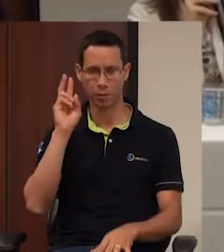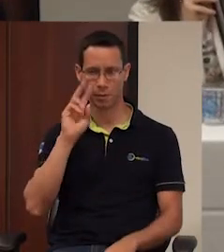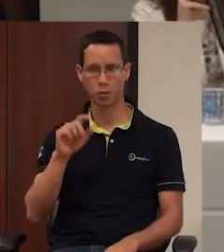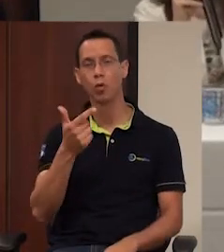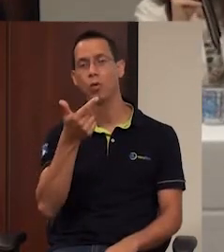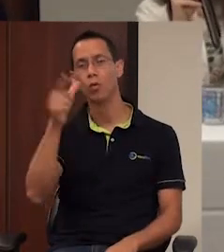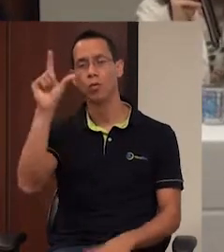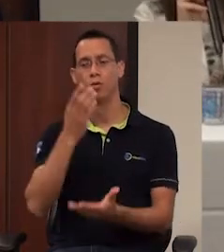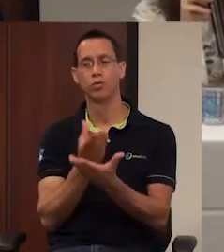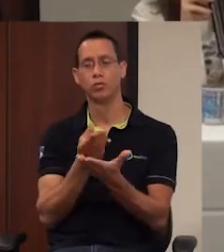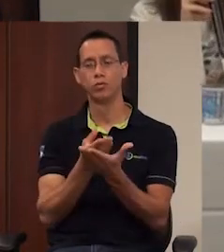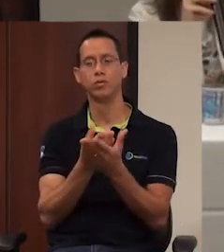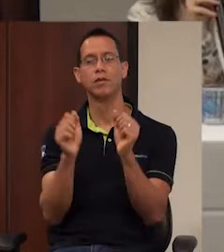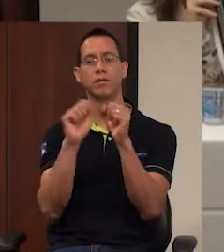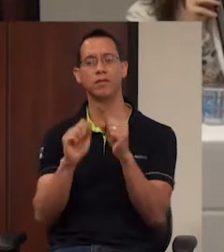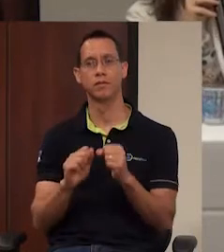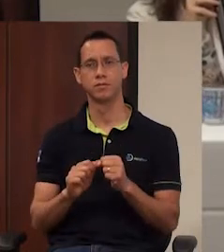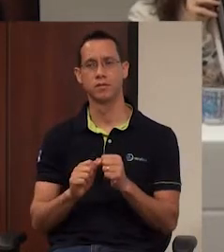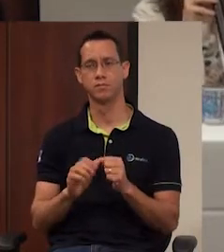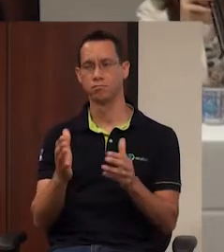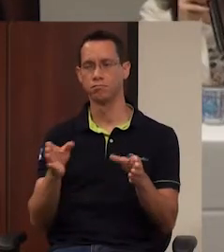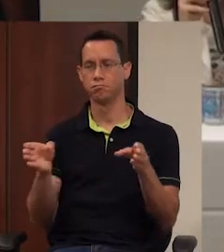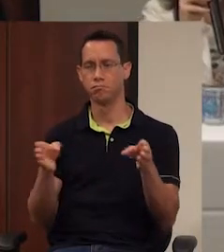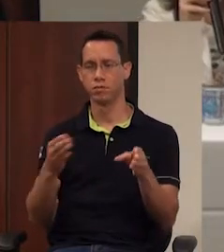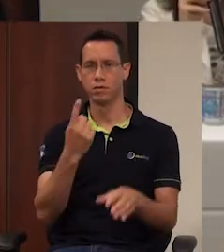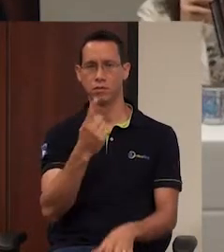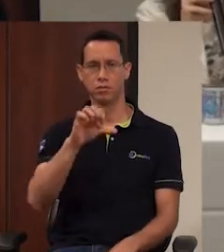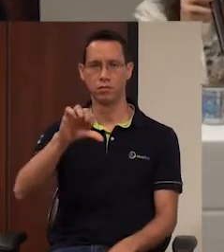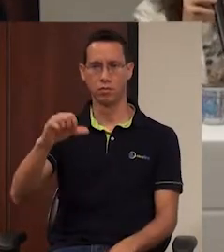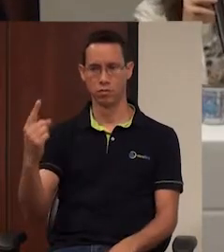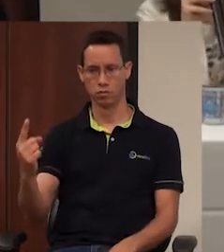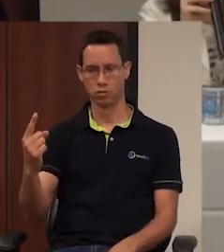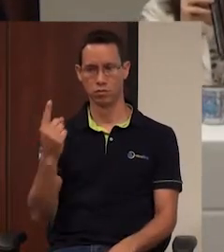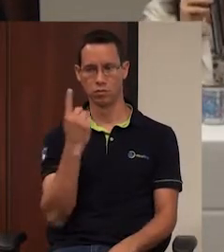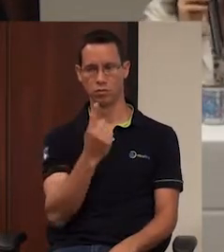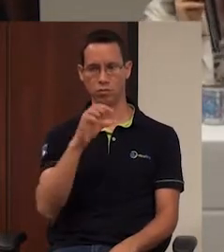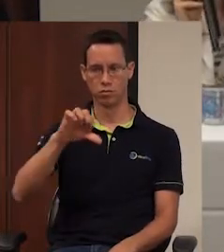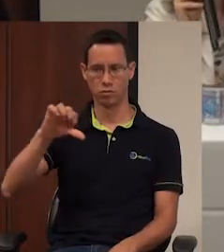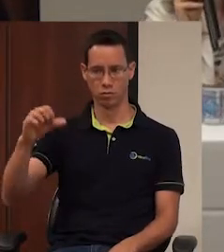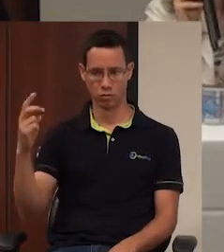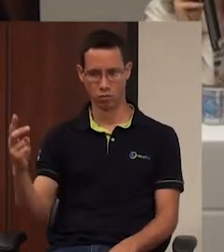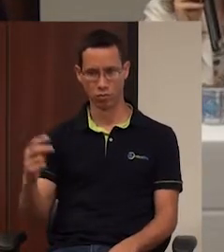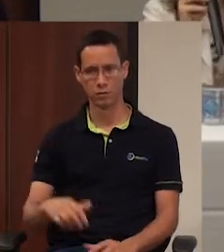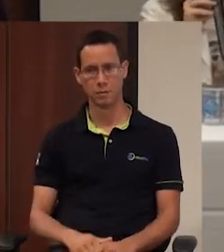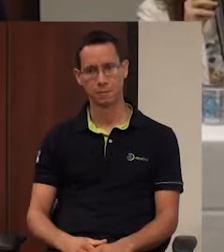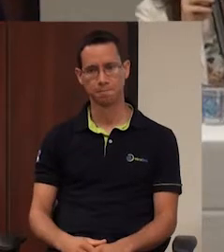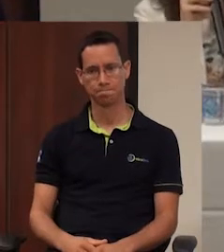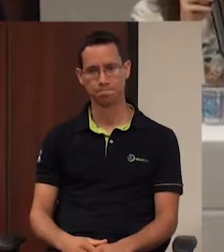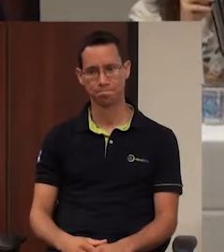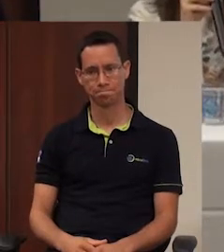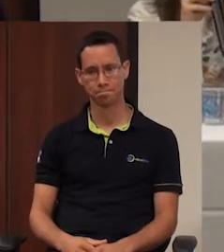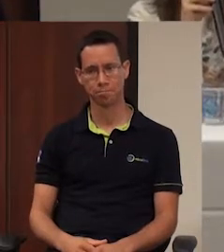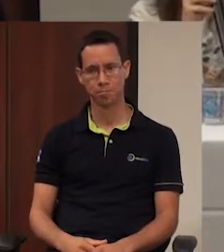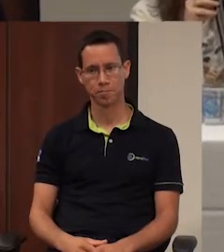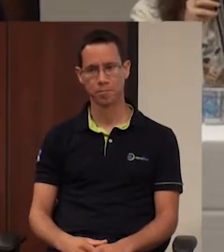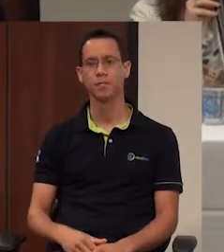foi feito antes, né, entre 91 e 92, lá em Estocolmo, e usando o mesmo